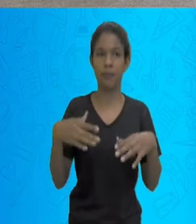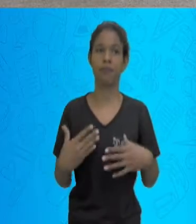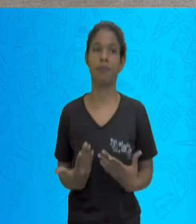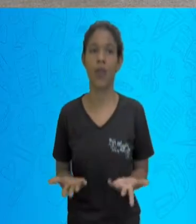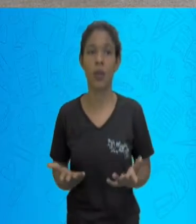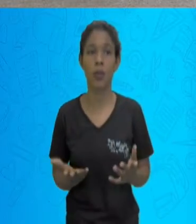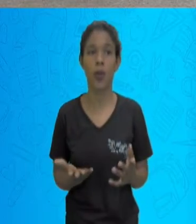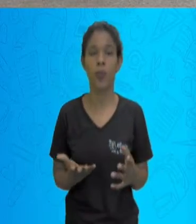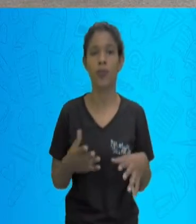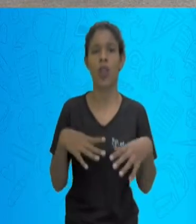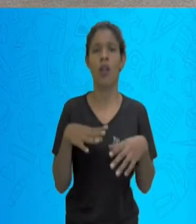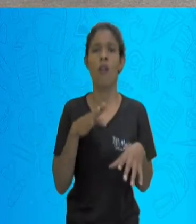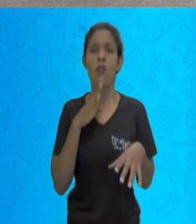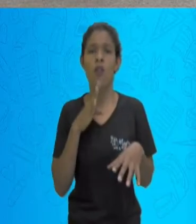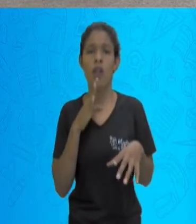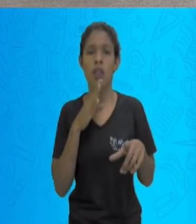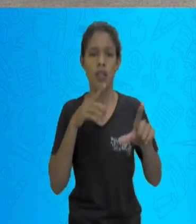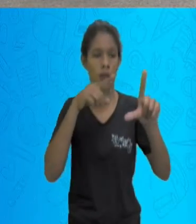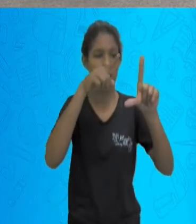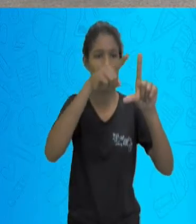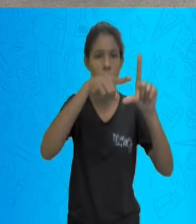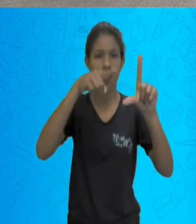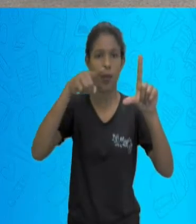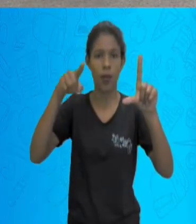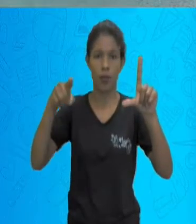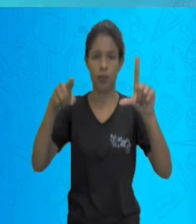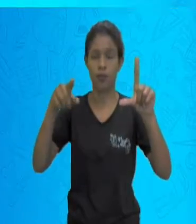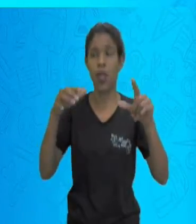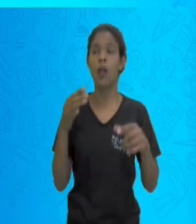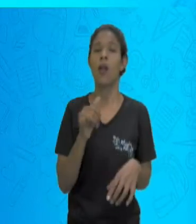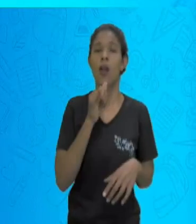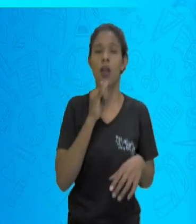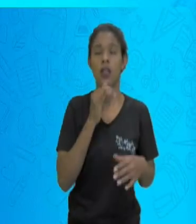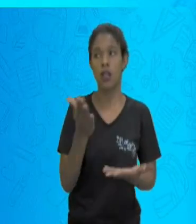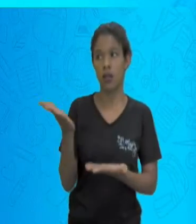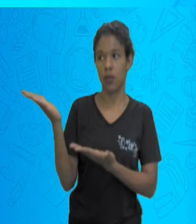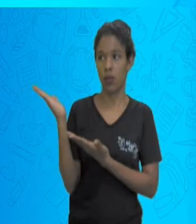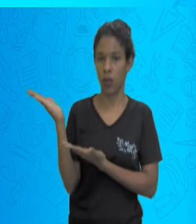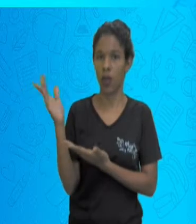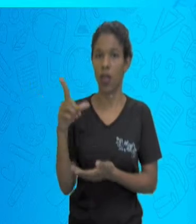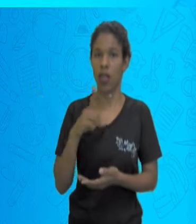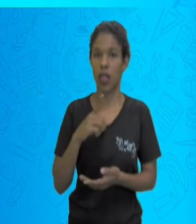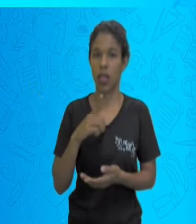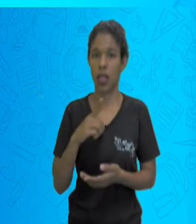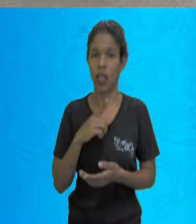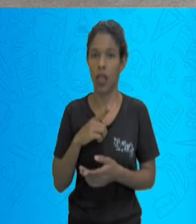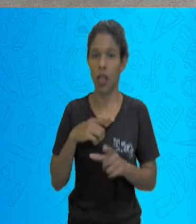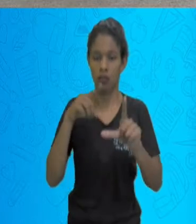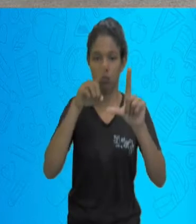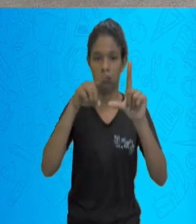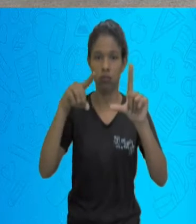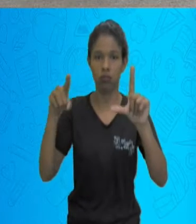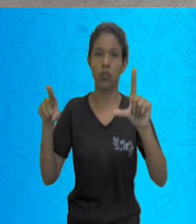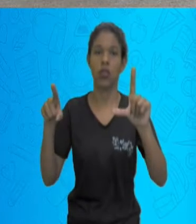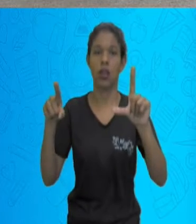exemplo. Eu tenho aqui um gráfico cujo título é Vendas de Paulo. Então, aqui neste